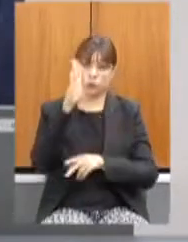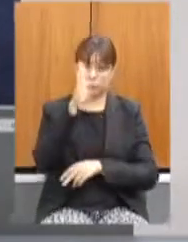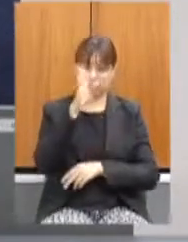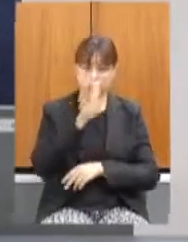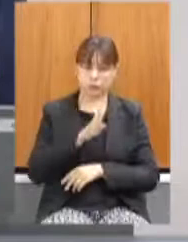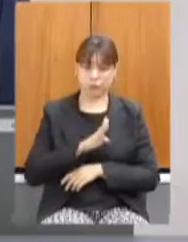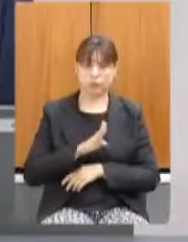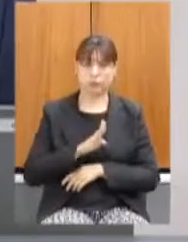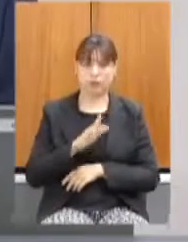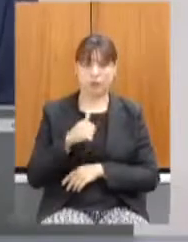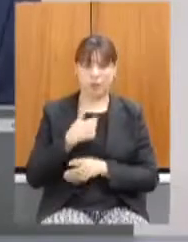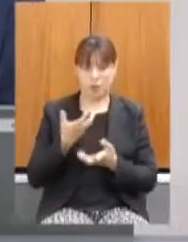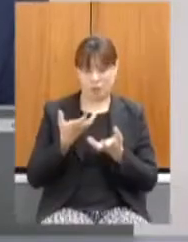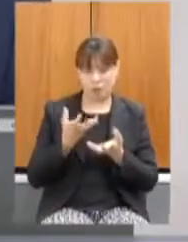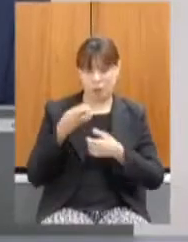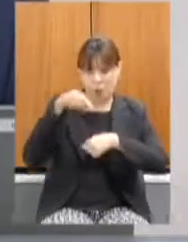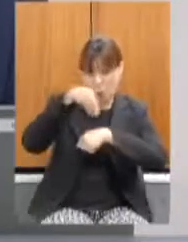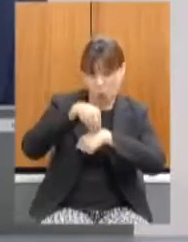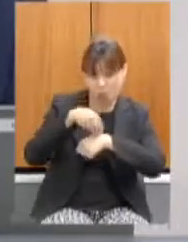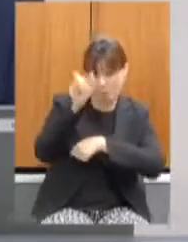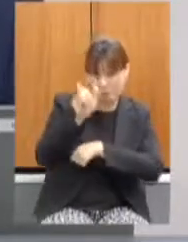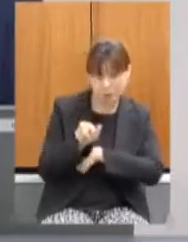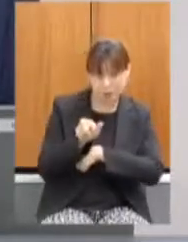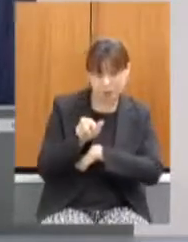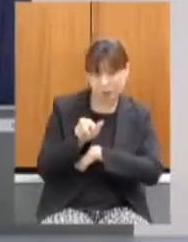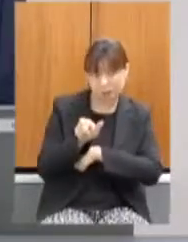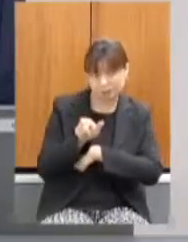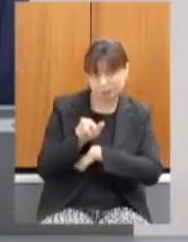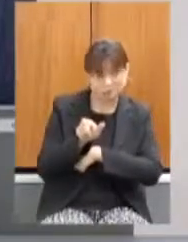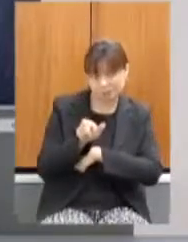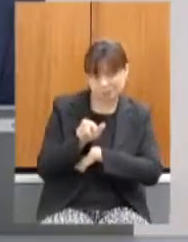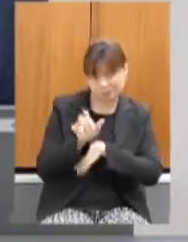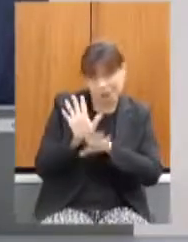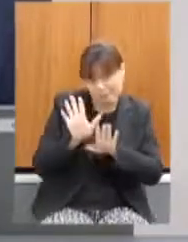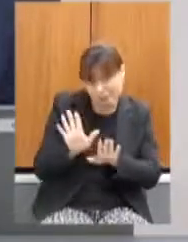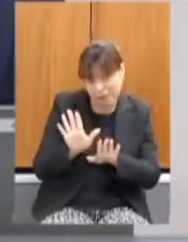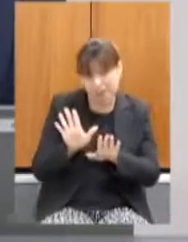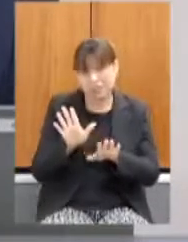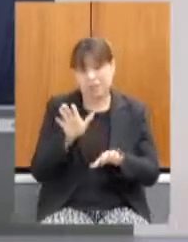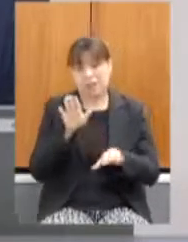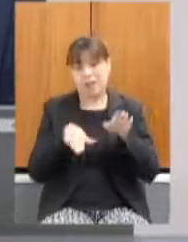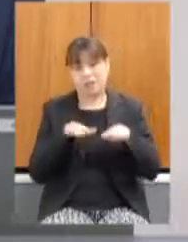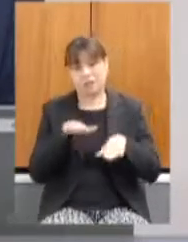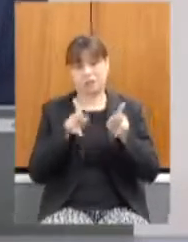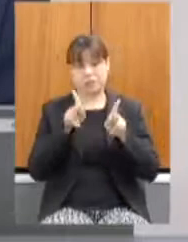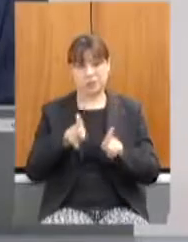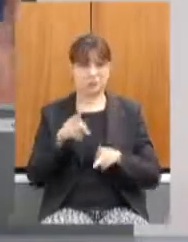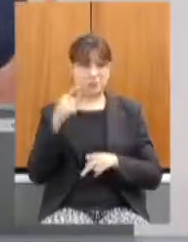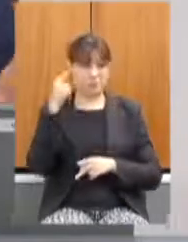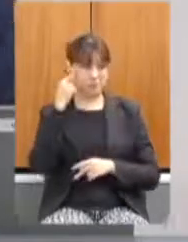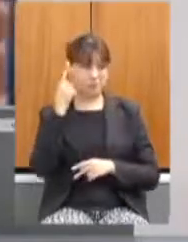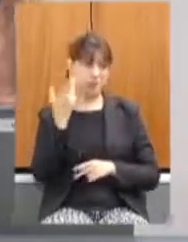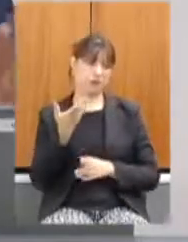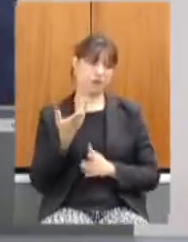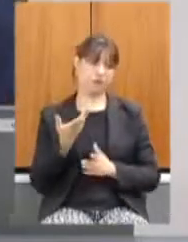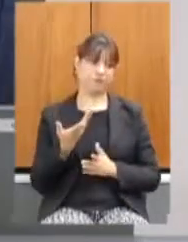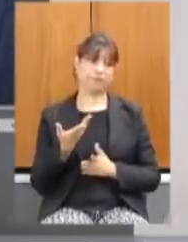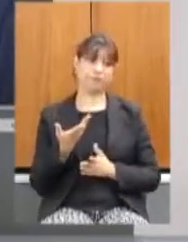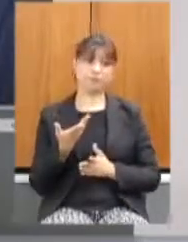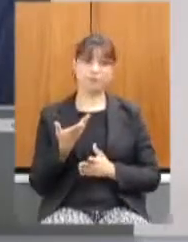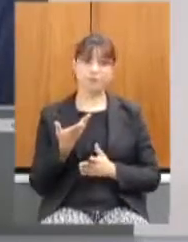aqui achar culpado mas muita gente acha que que houve uma flexibilização